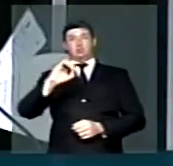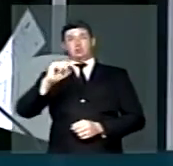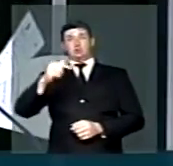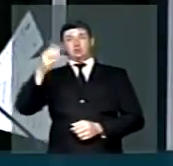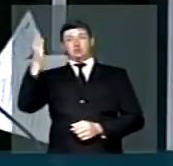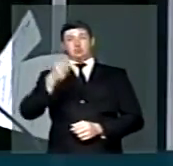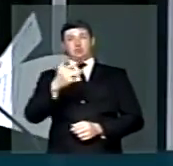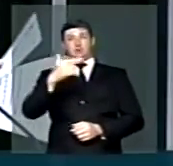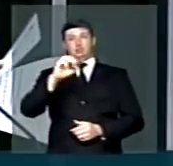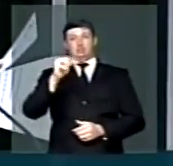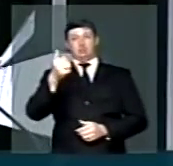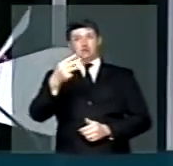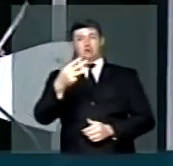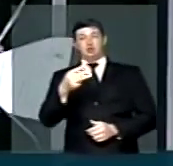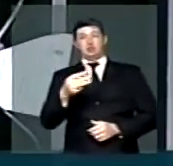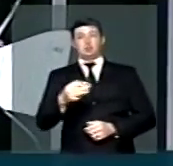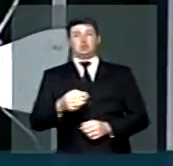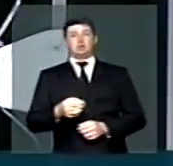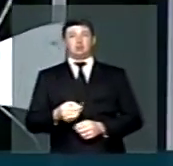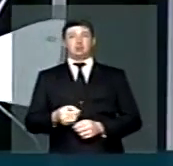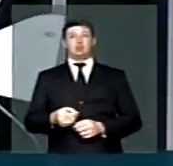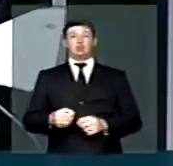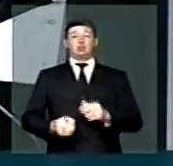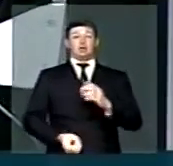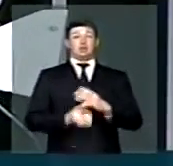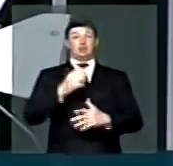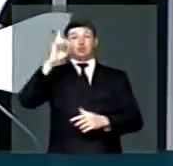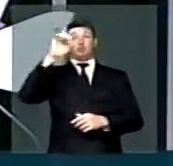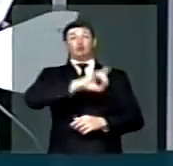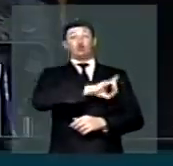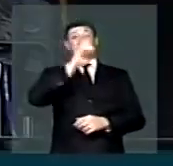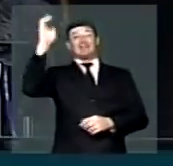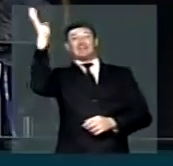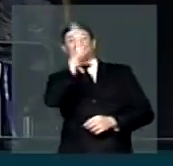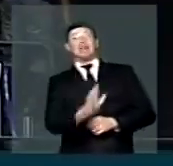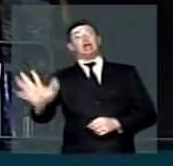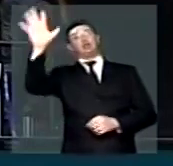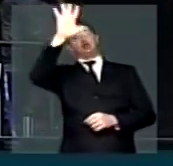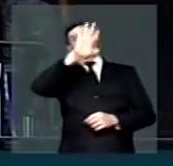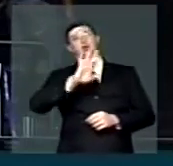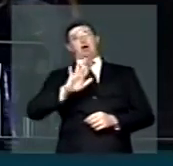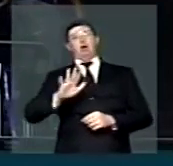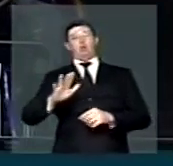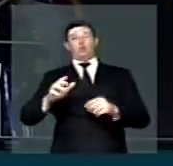de 2013, que institui o Dia Nacional do Motorista de